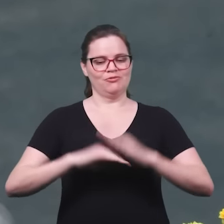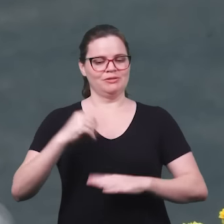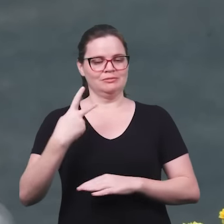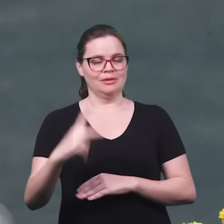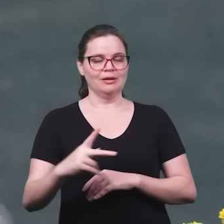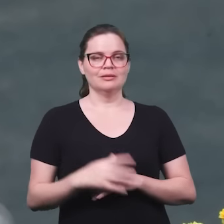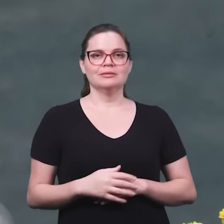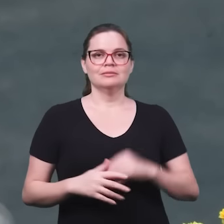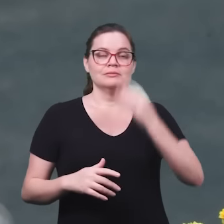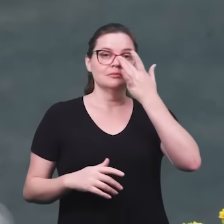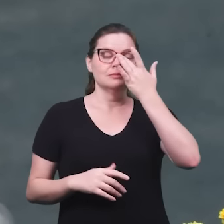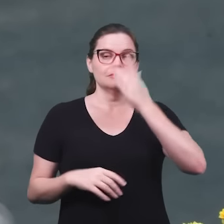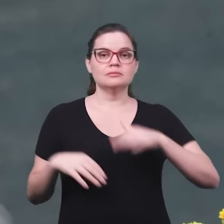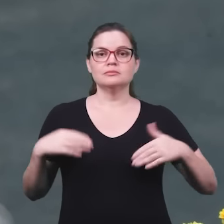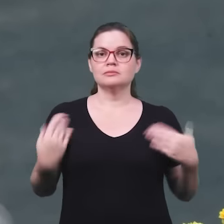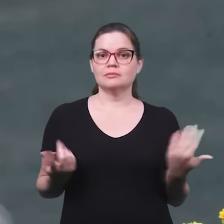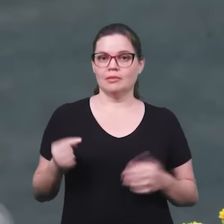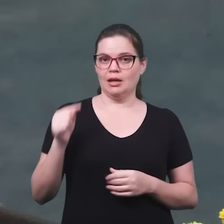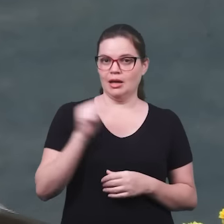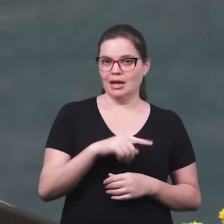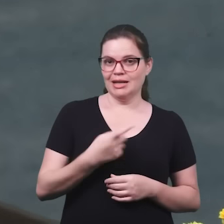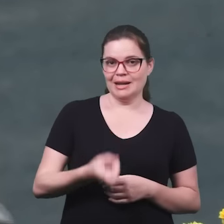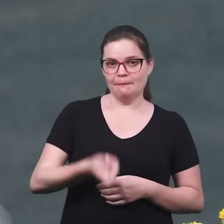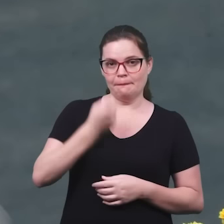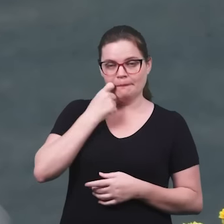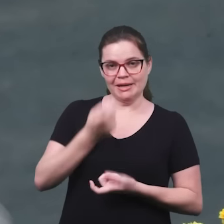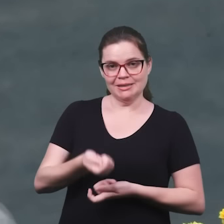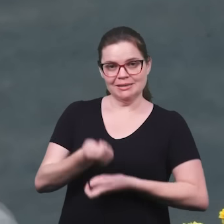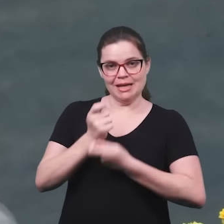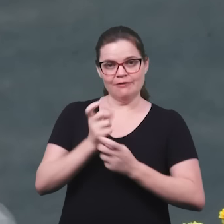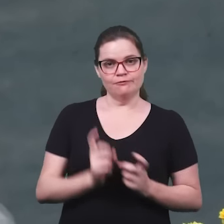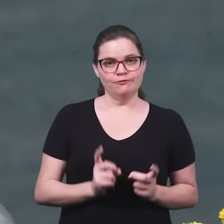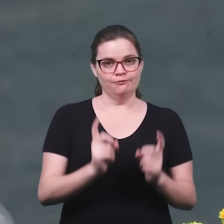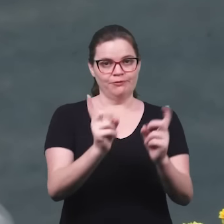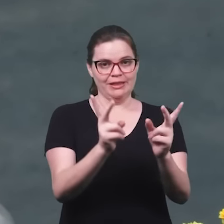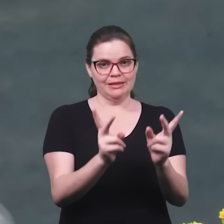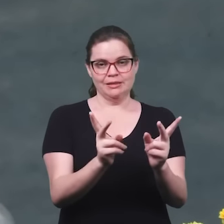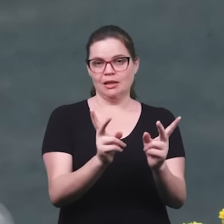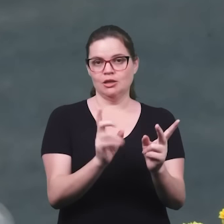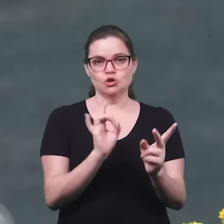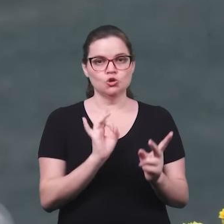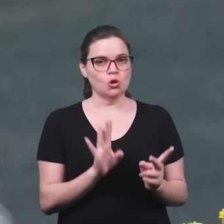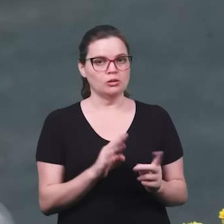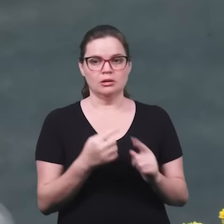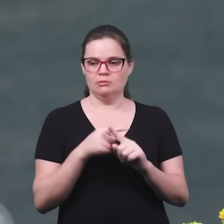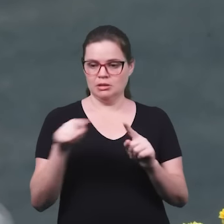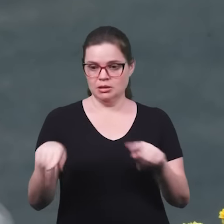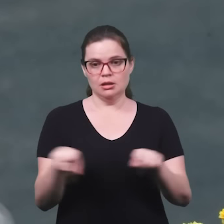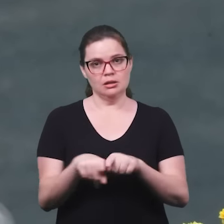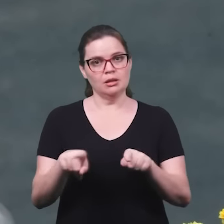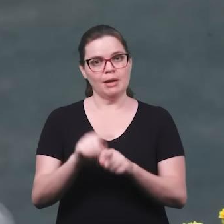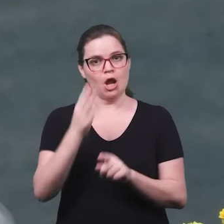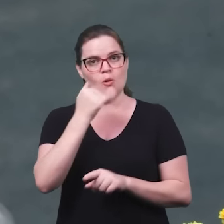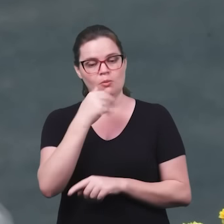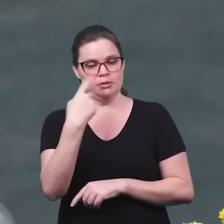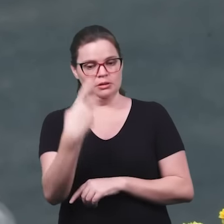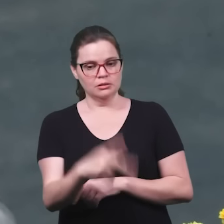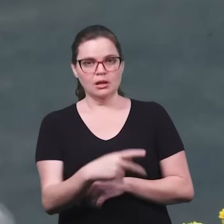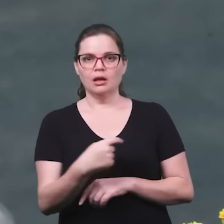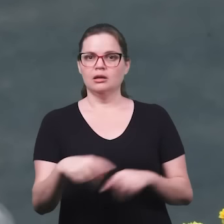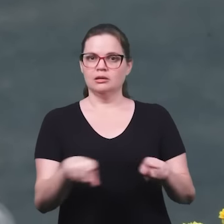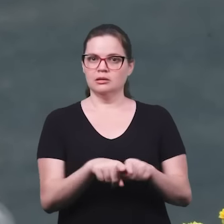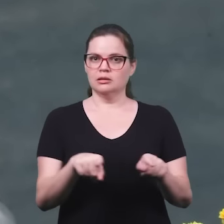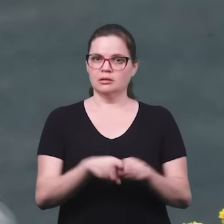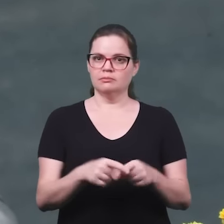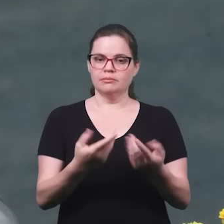era simplesmente o fato de pescar e vender o peixe, não. Aquilo ali era um alimento básico